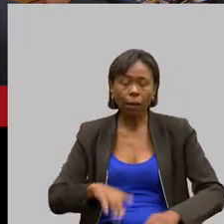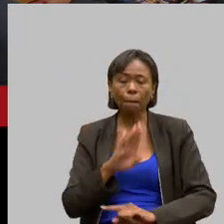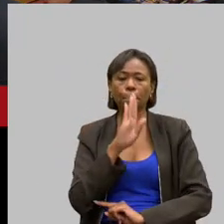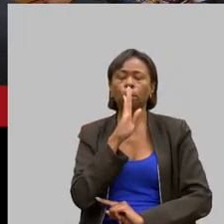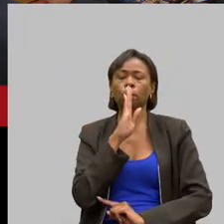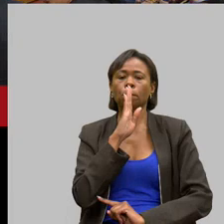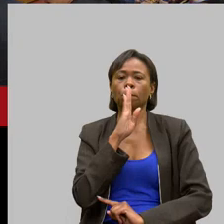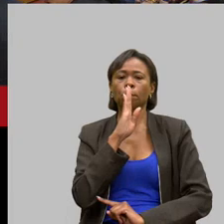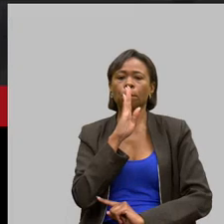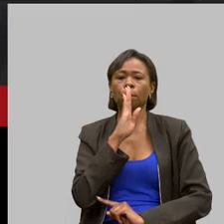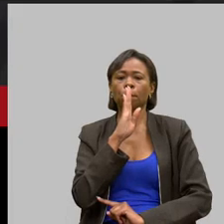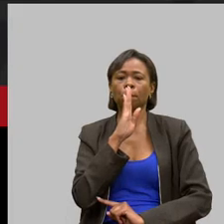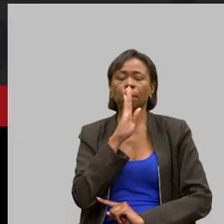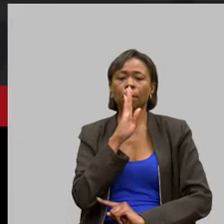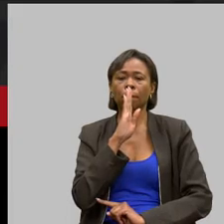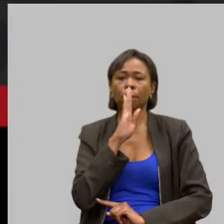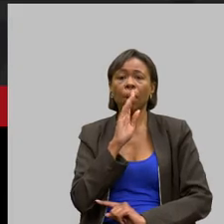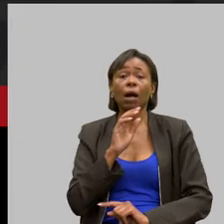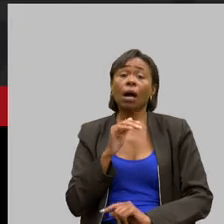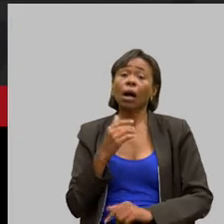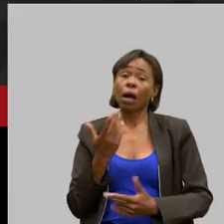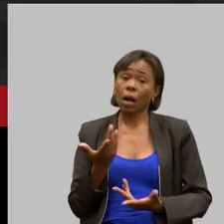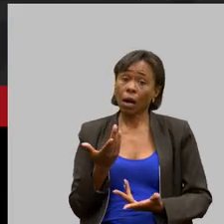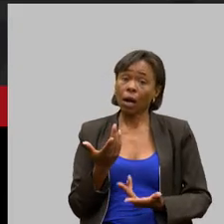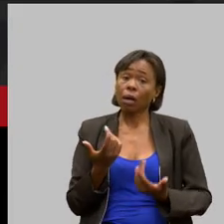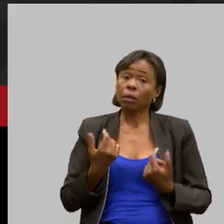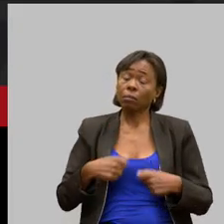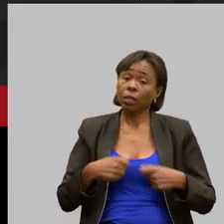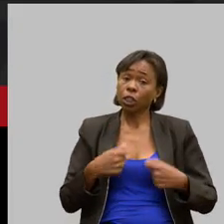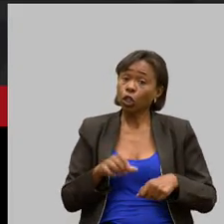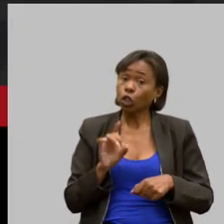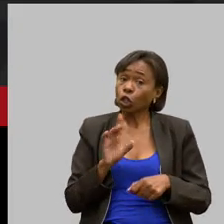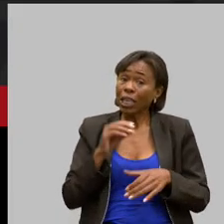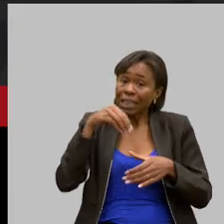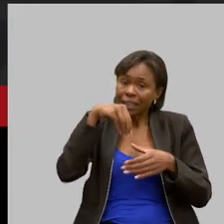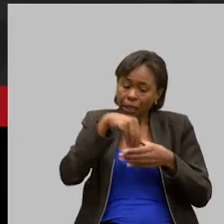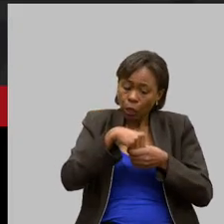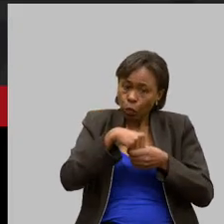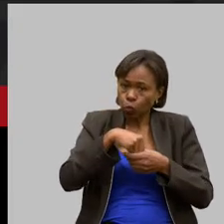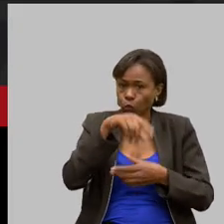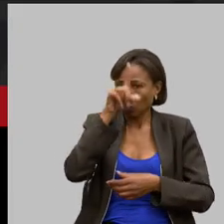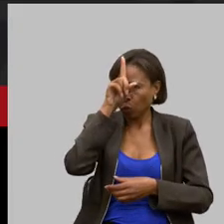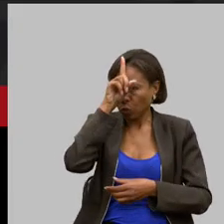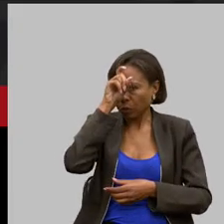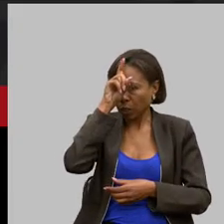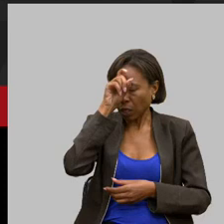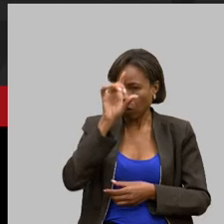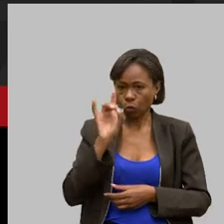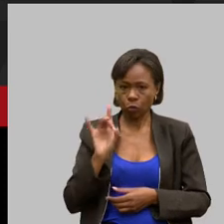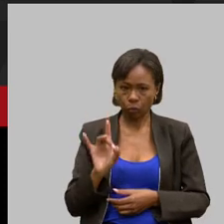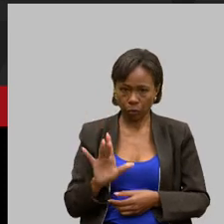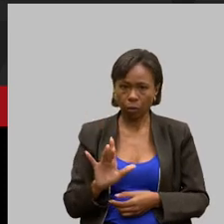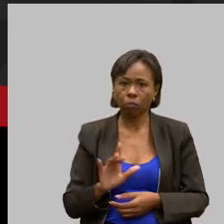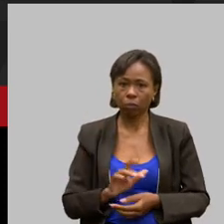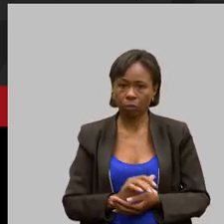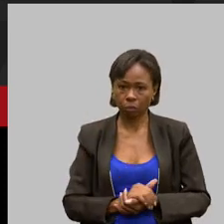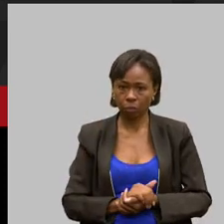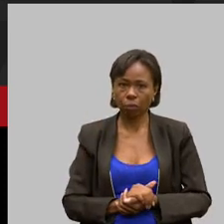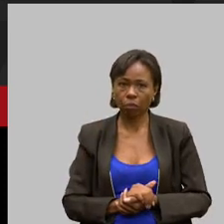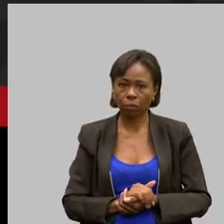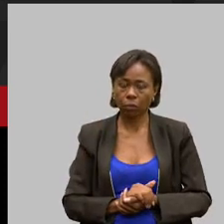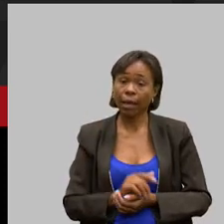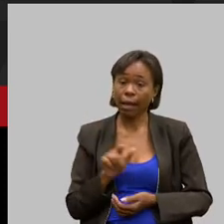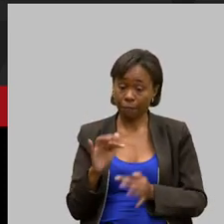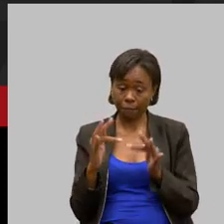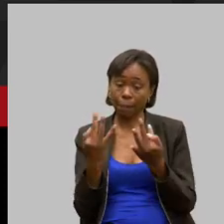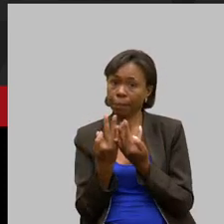anestesia geral precisa ser só em ambiente hospitalar né então o apoio familiar que é